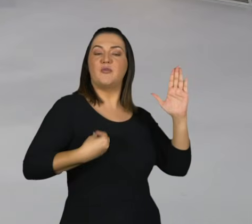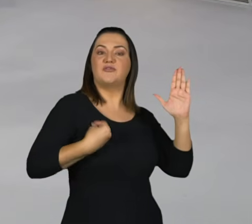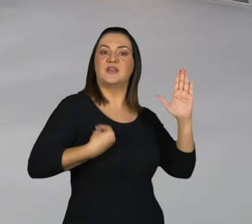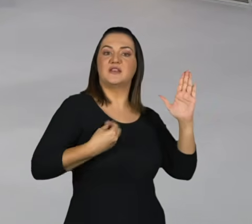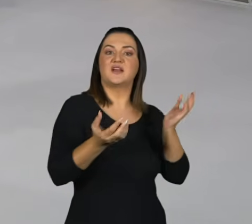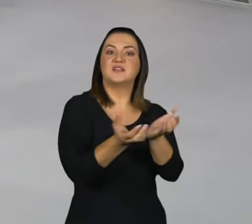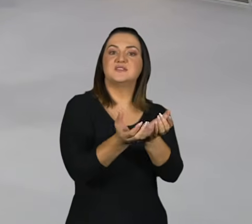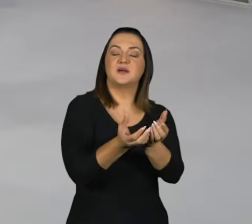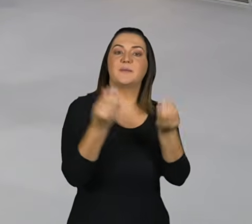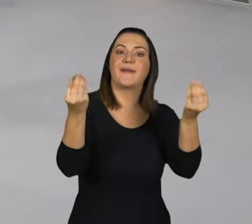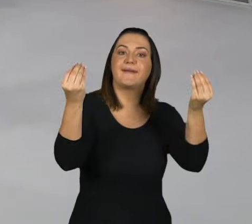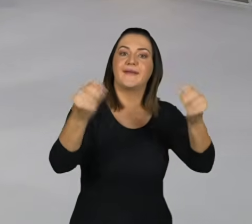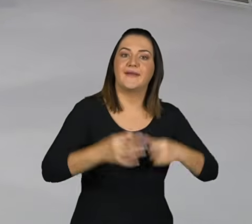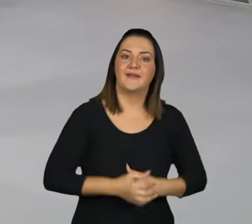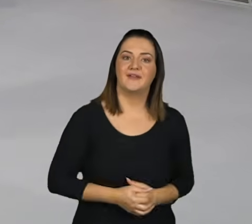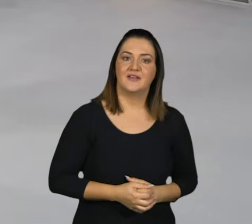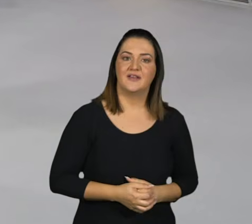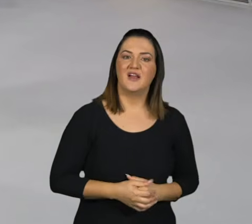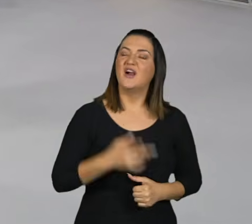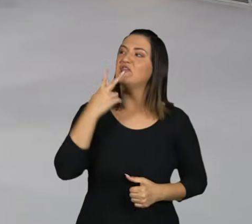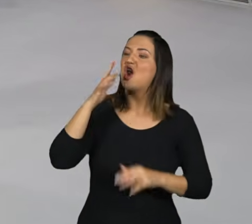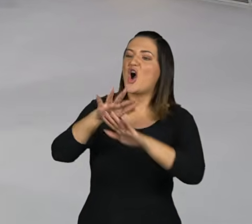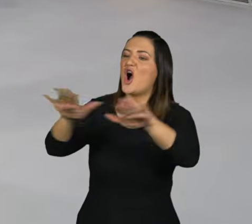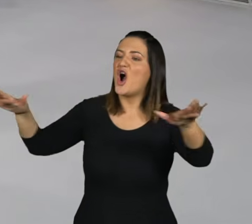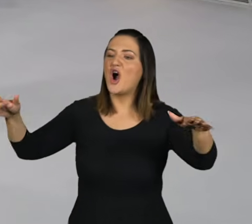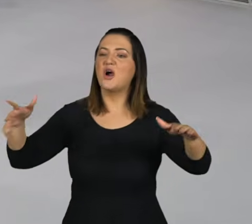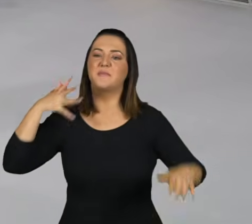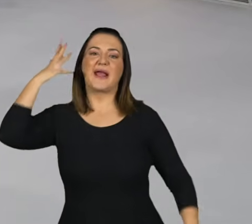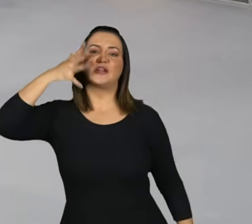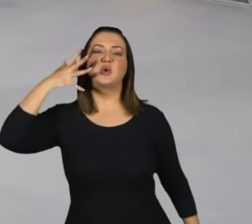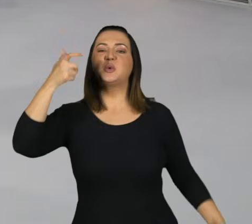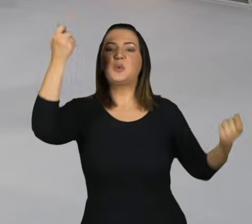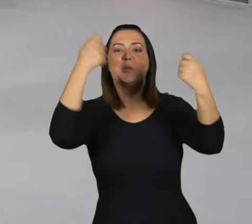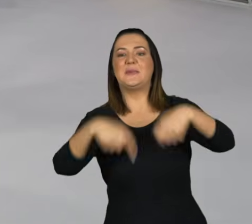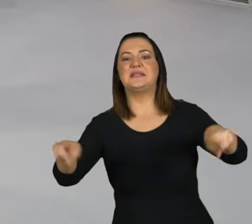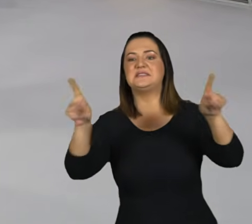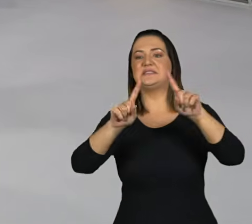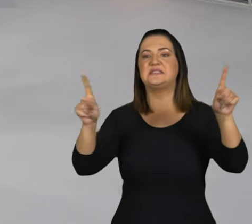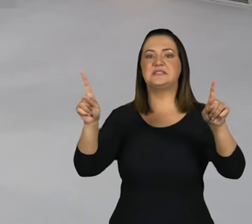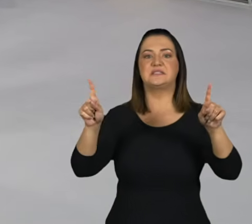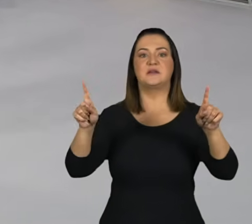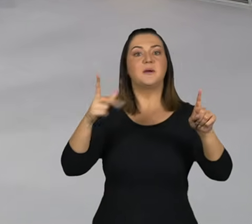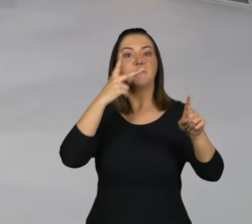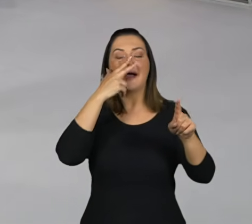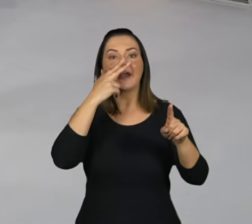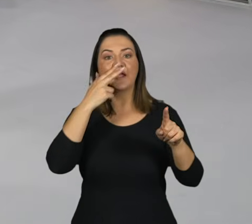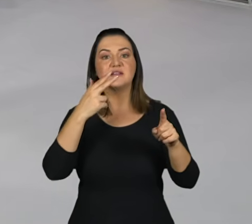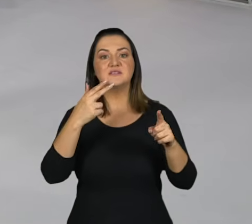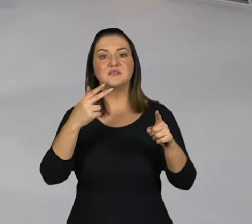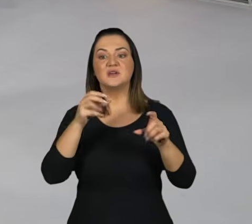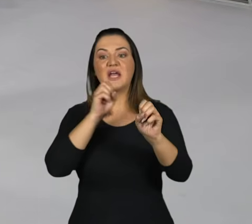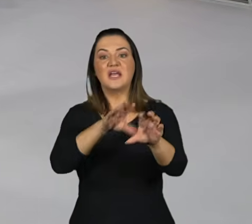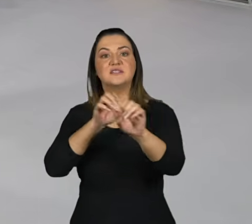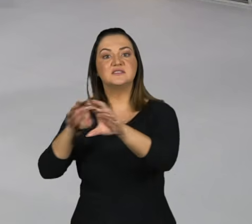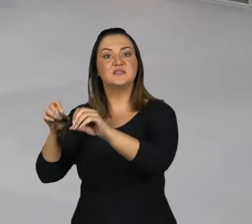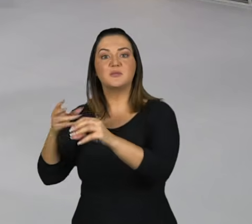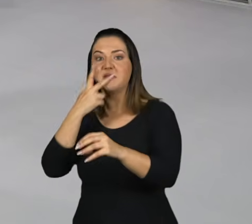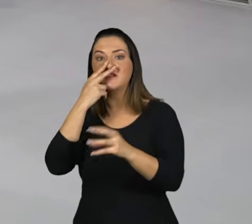lei de Deus não faz sentido para você, quando os 10 mandamentos perdem o valor para você, consequentemente, tudo mais perde o